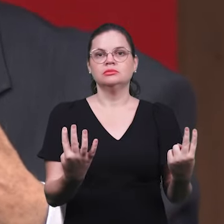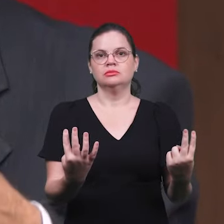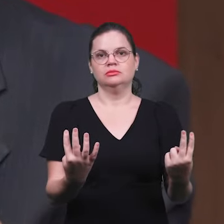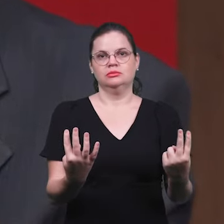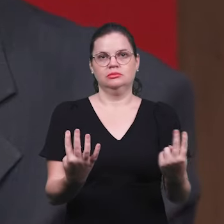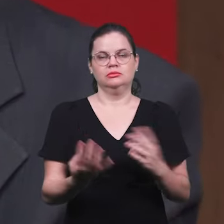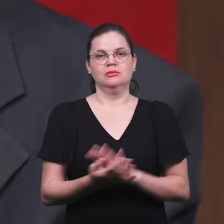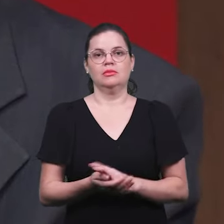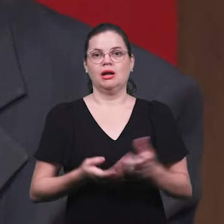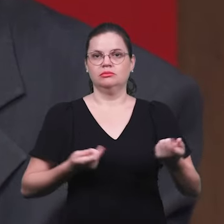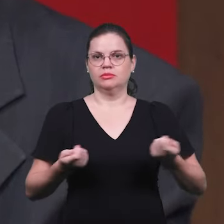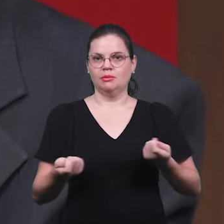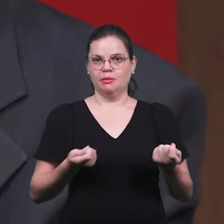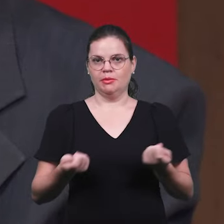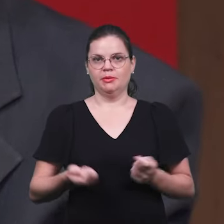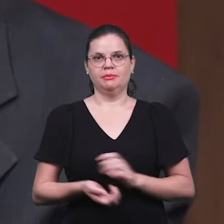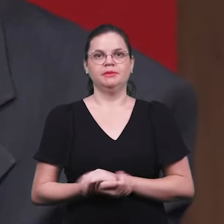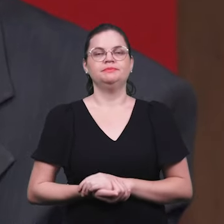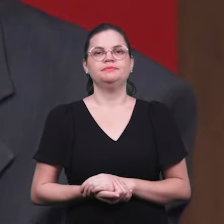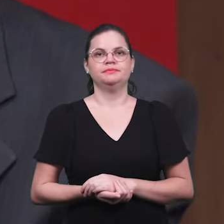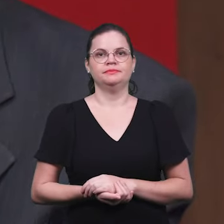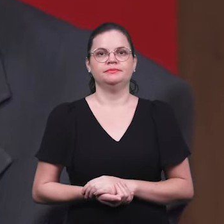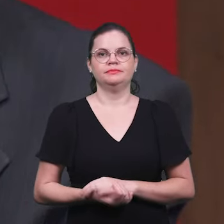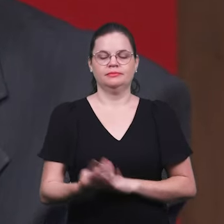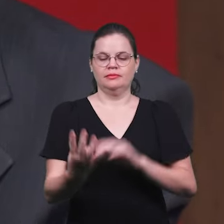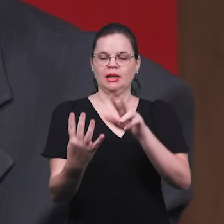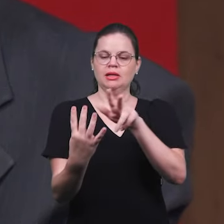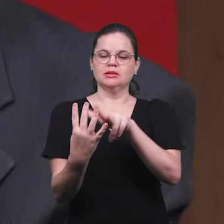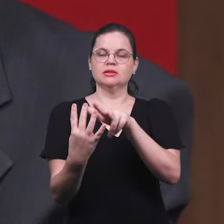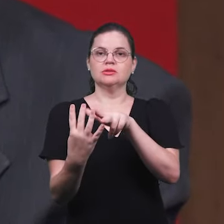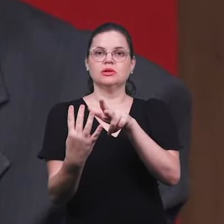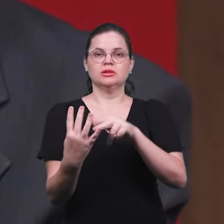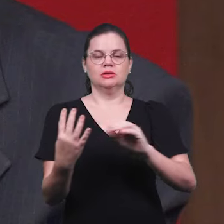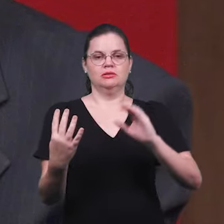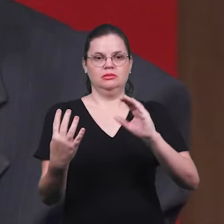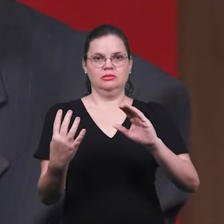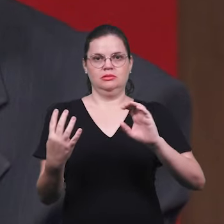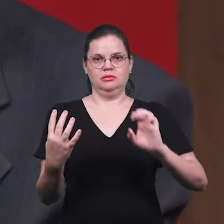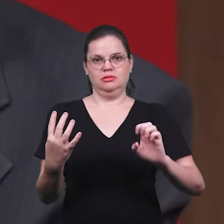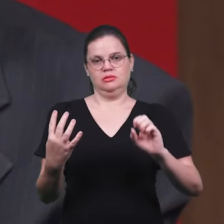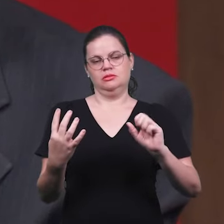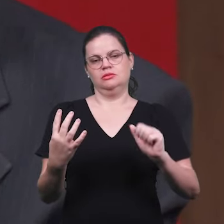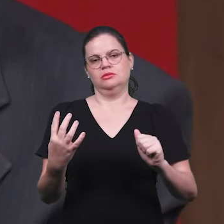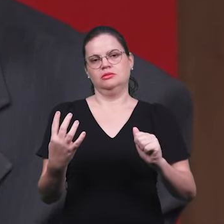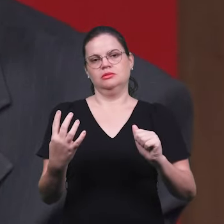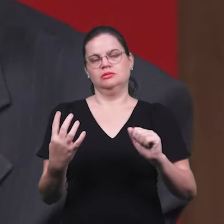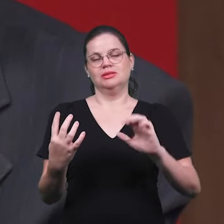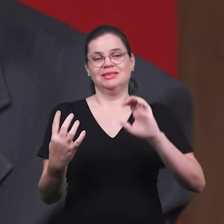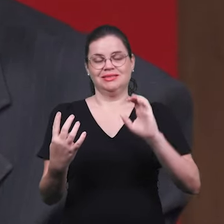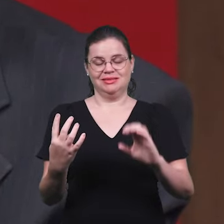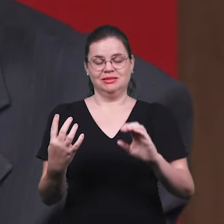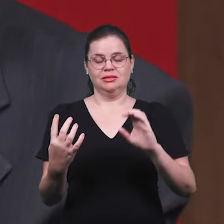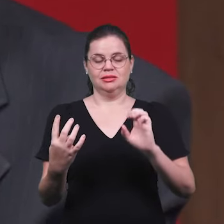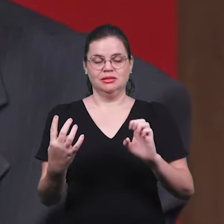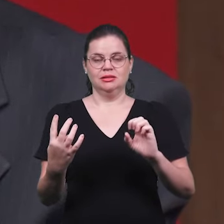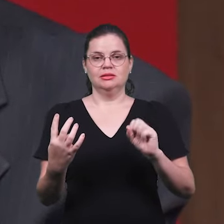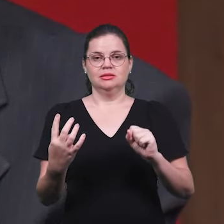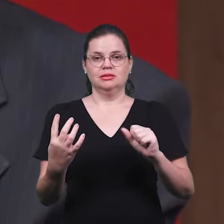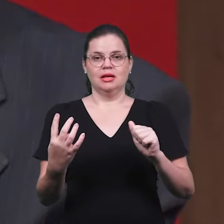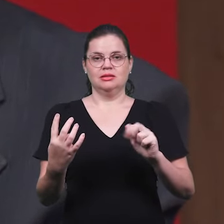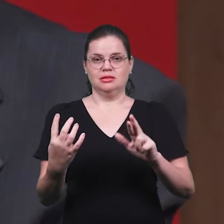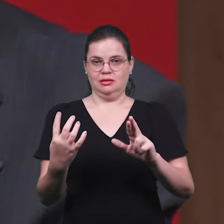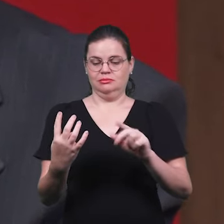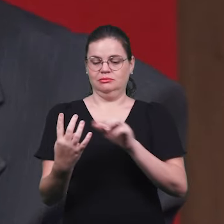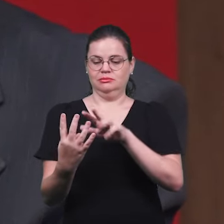entraram passaram a ser chamados César, né? Que eram menores do que eles, mas todos eram